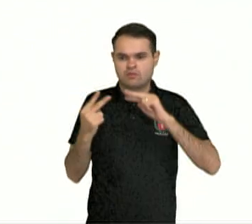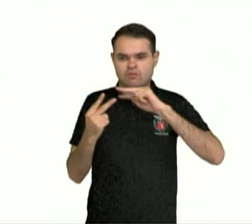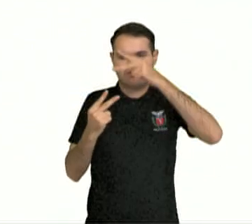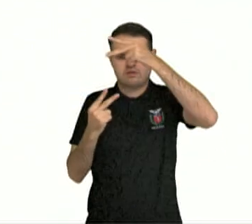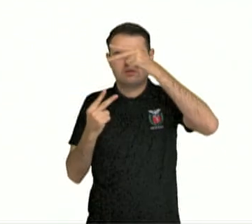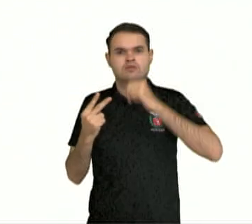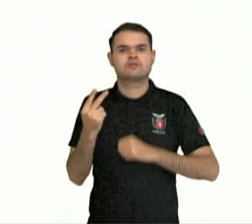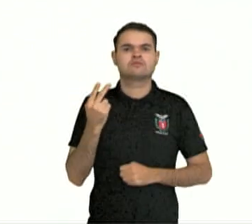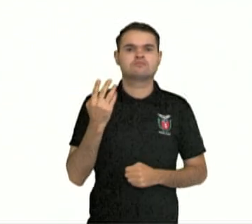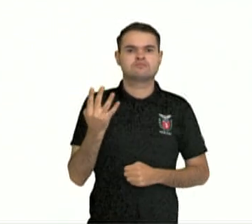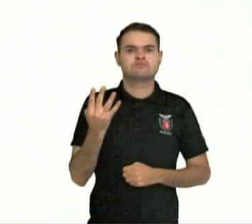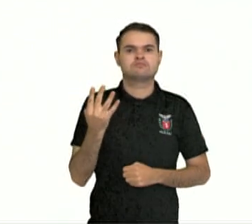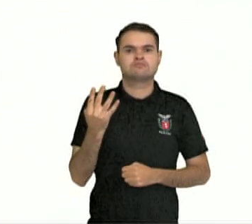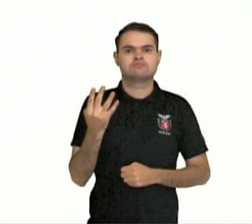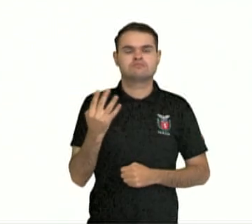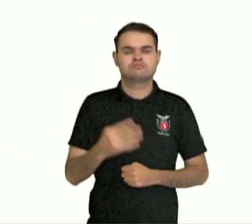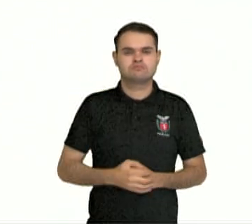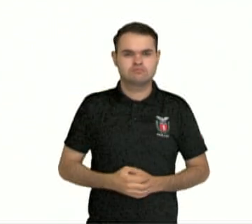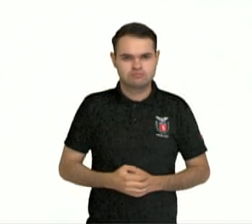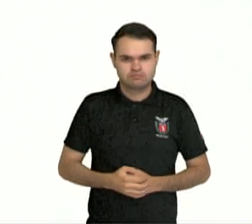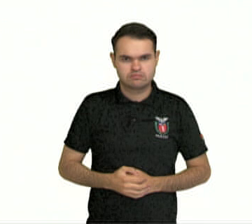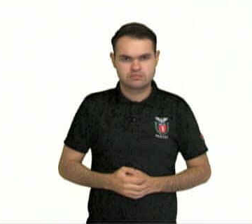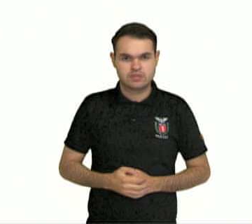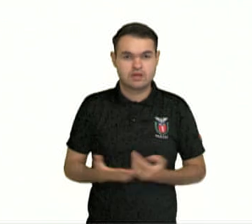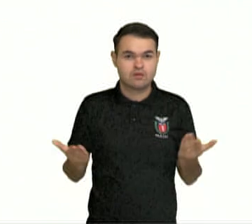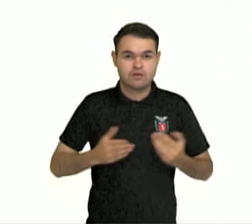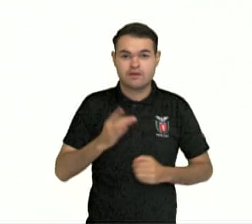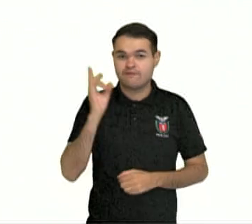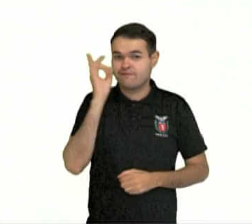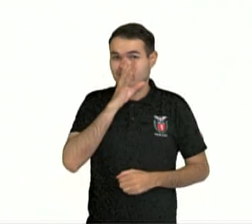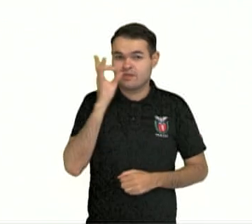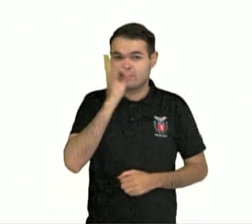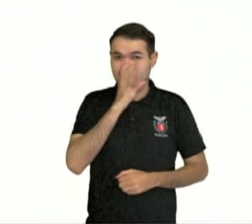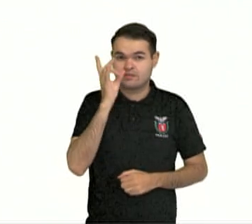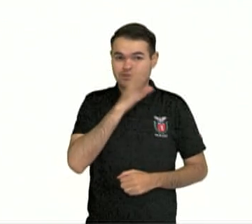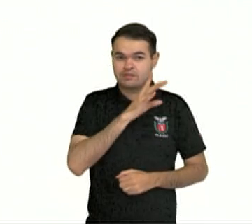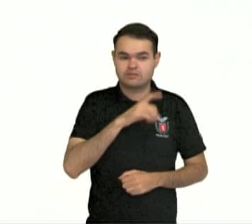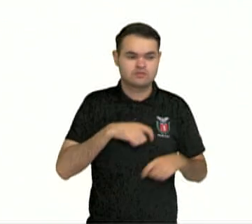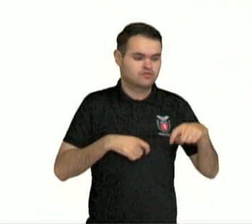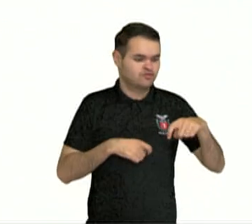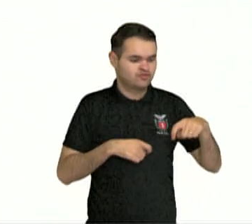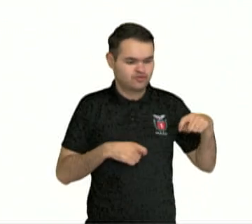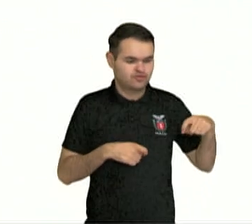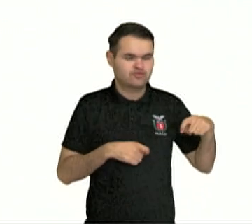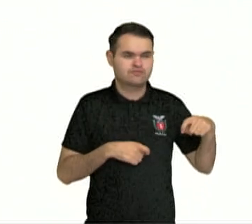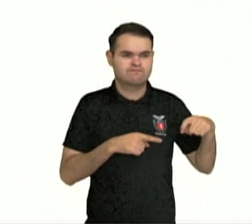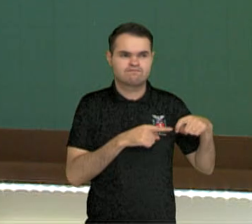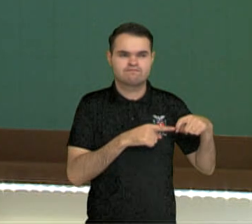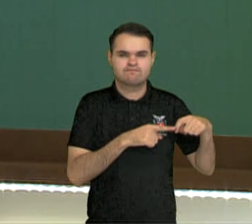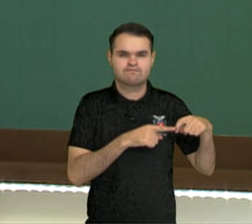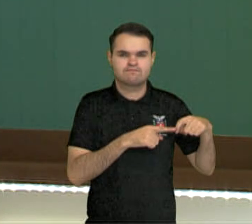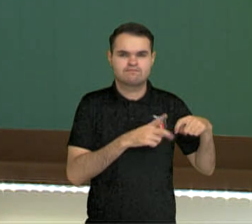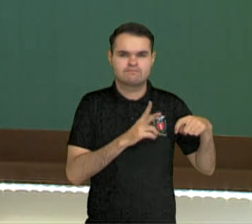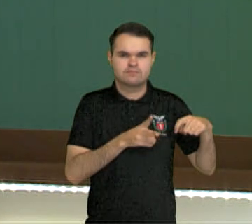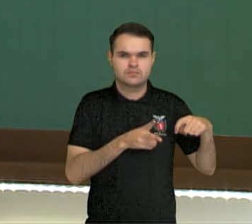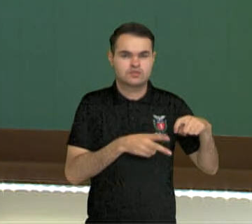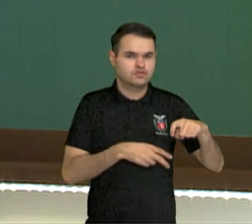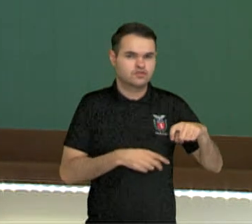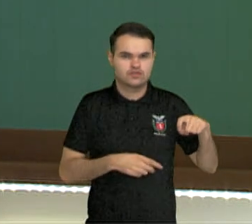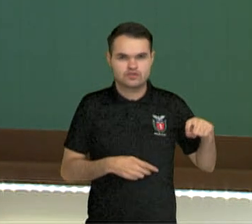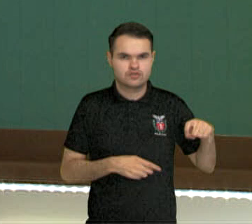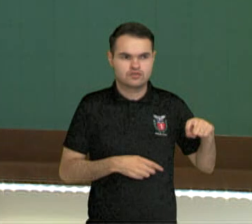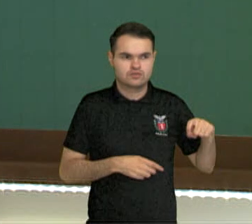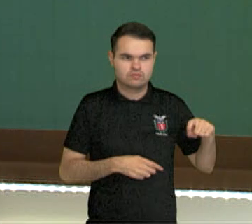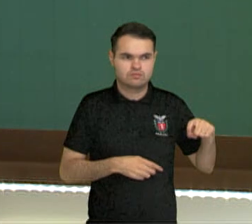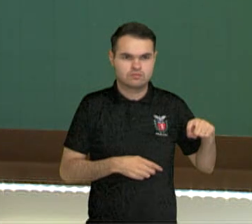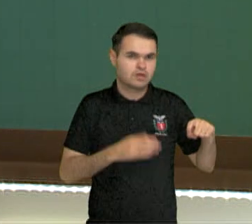quadrado, 4, ok? E a área verde, ela mede x, você pega essa medida aqui no quadrado azul, gente,